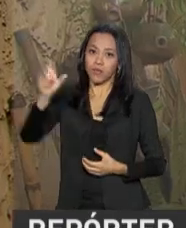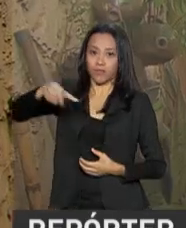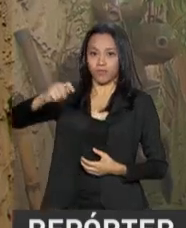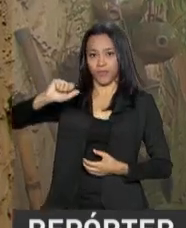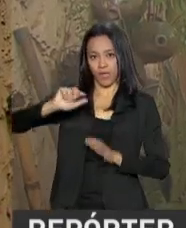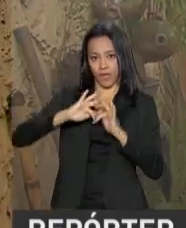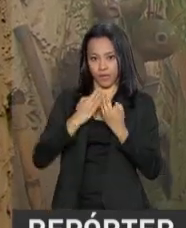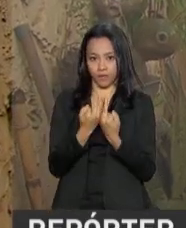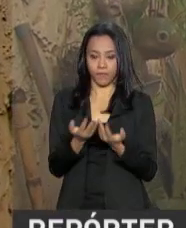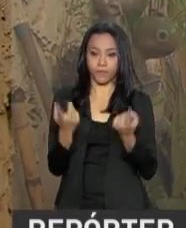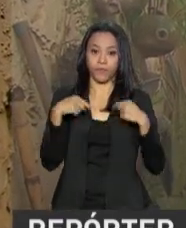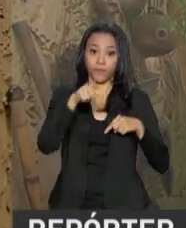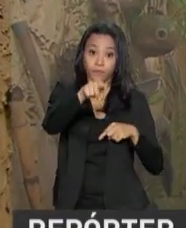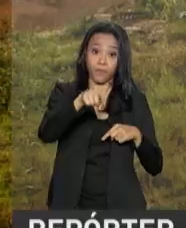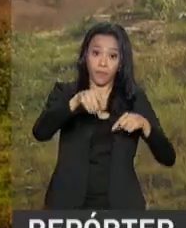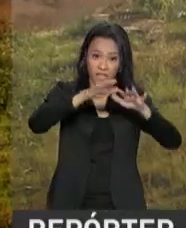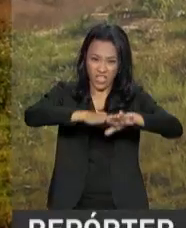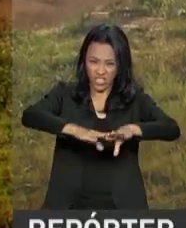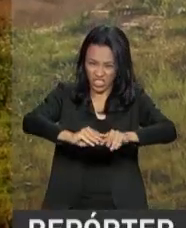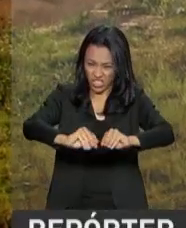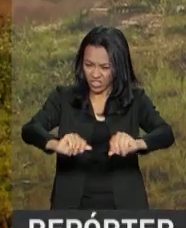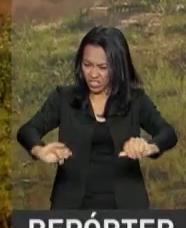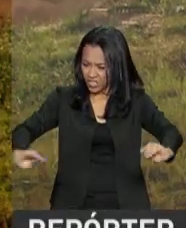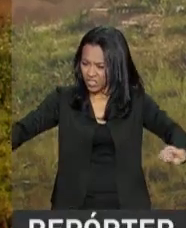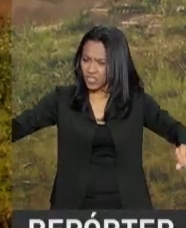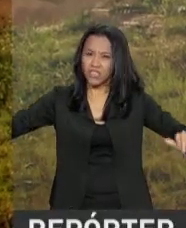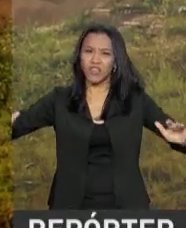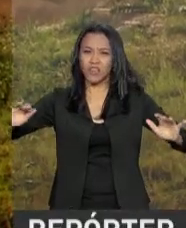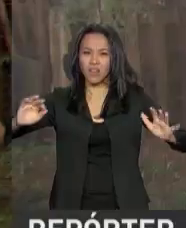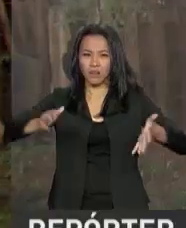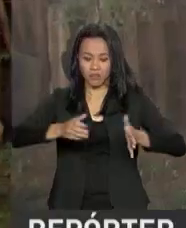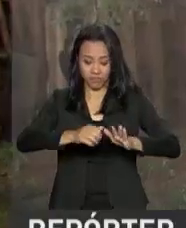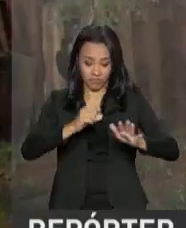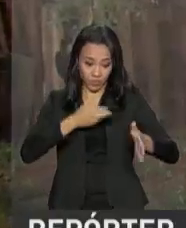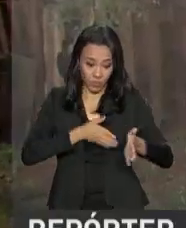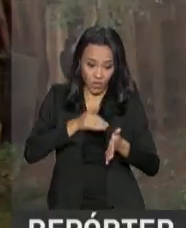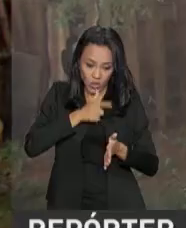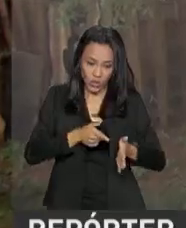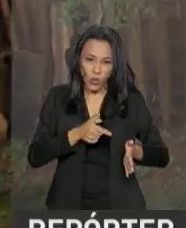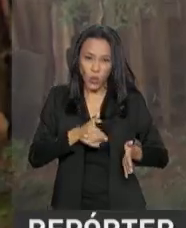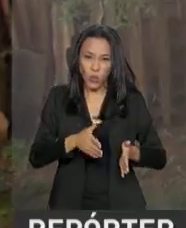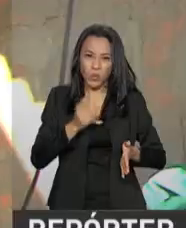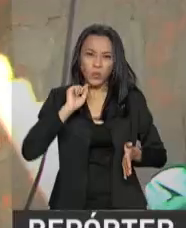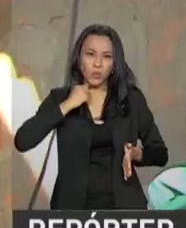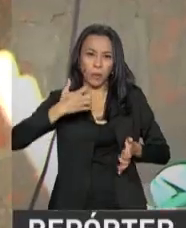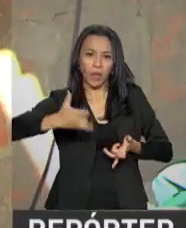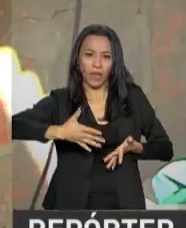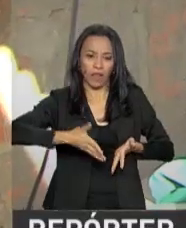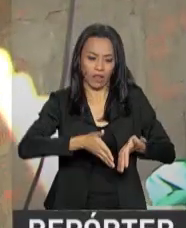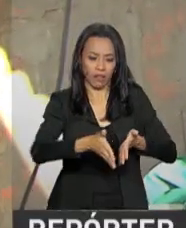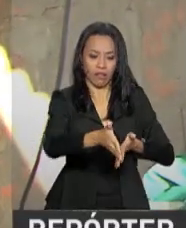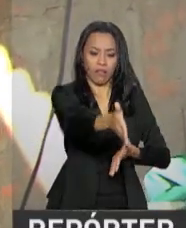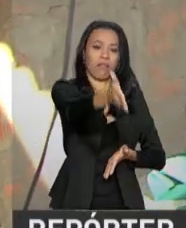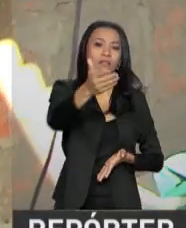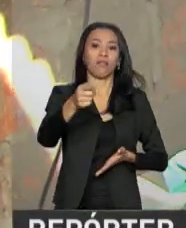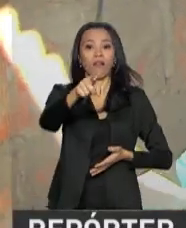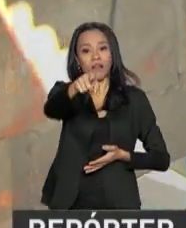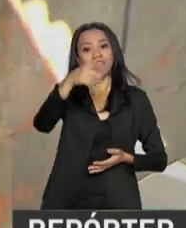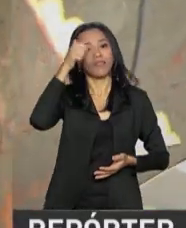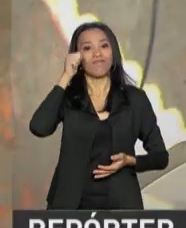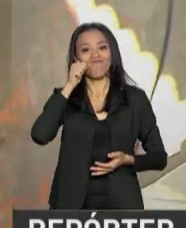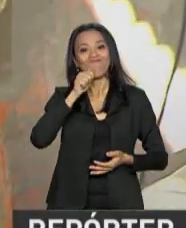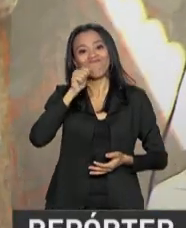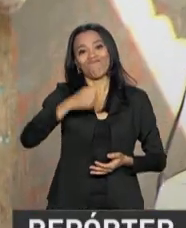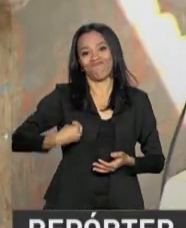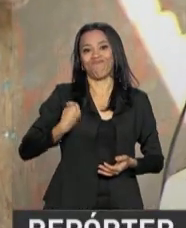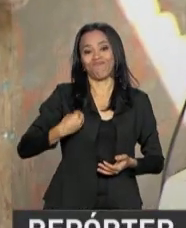o chão de terra batida e um esgoto a céu aberto não idéia da realidade vivida pela dona de casa edna